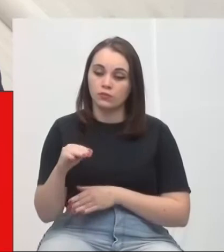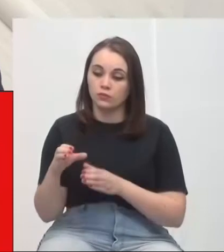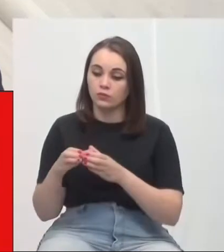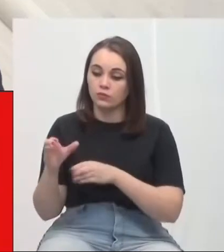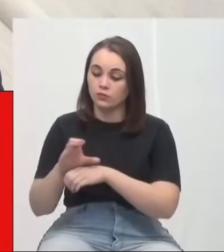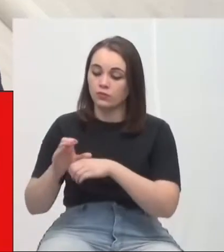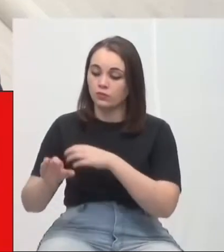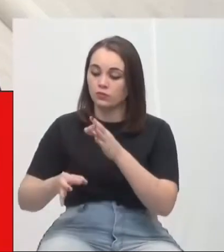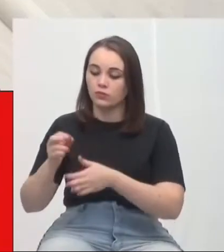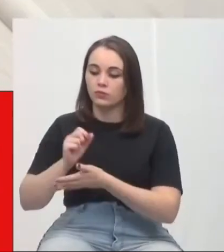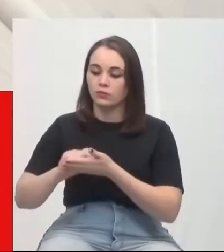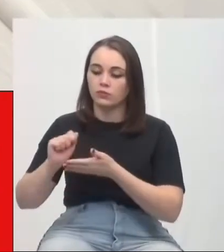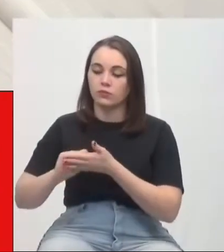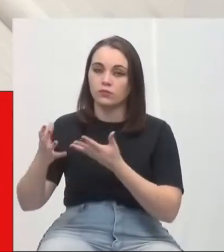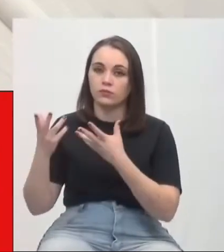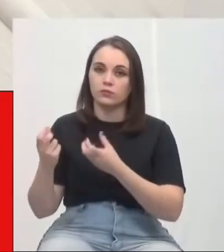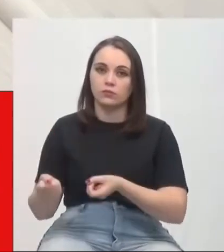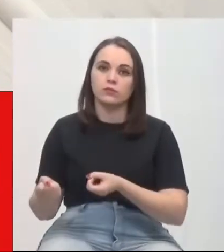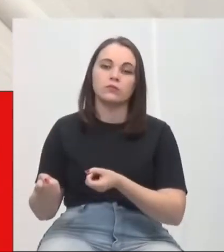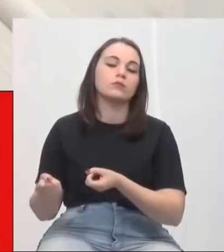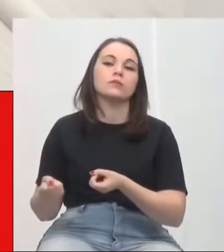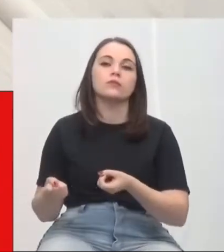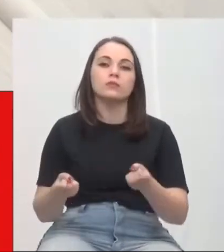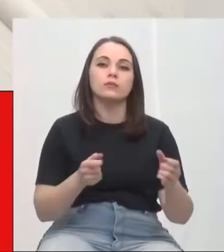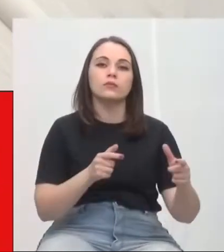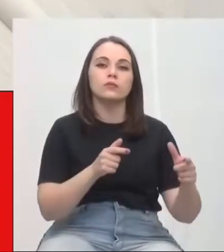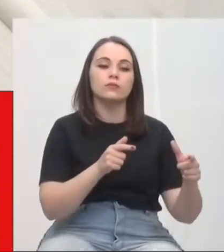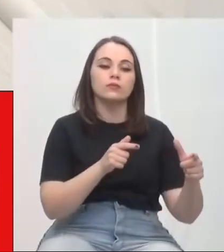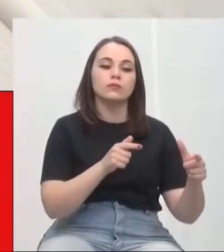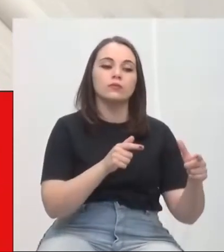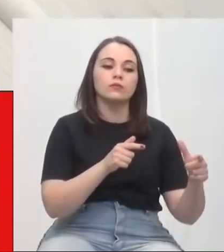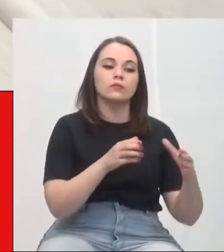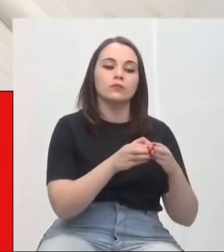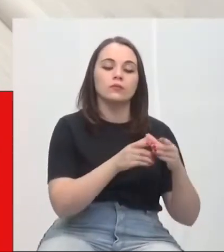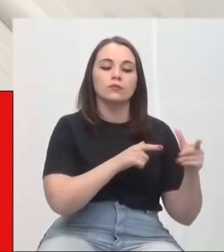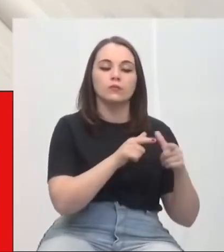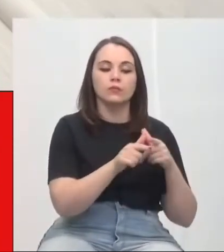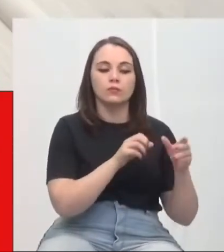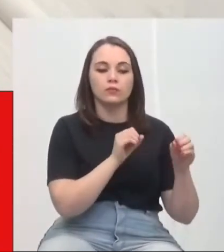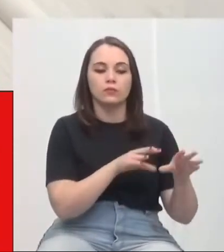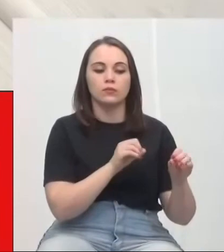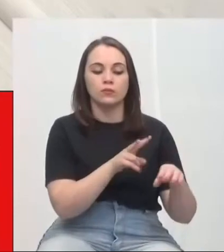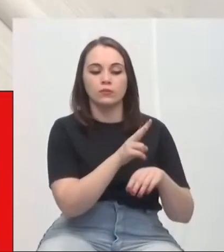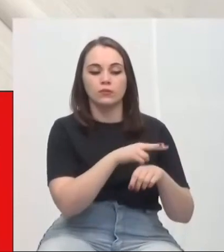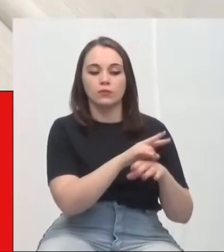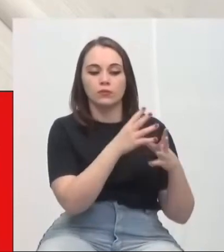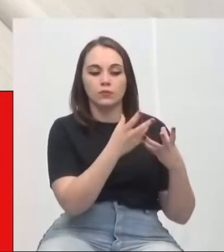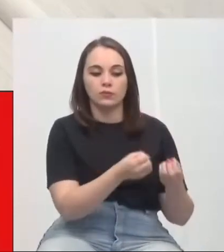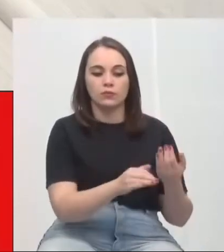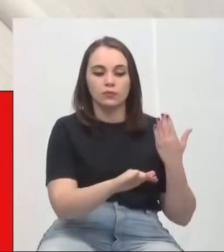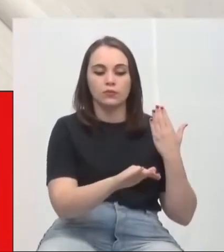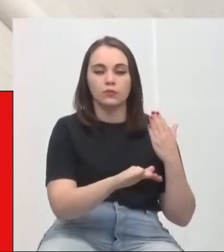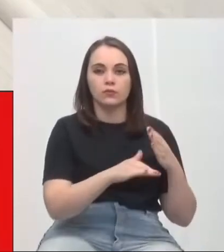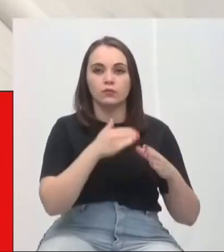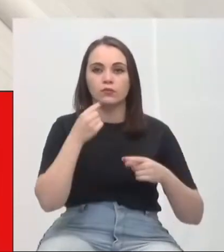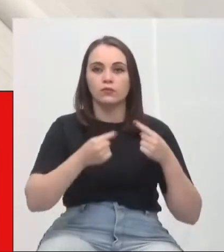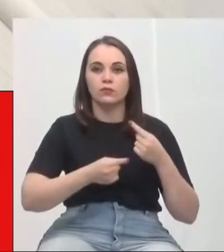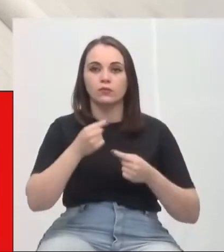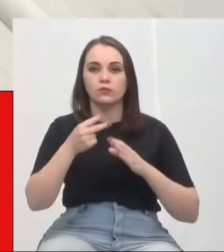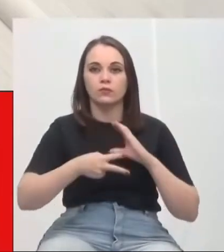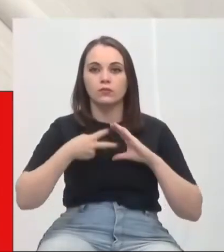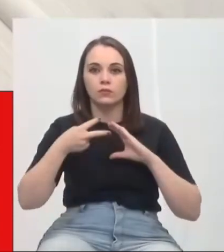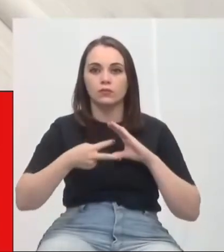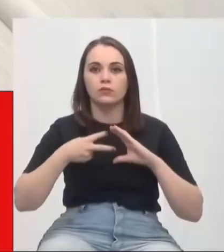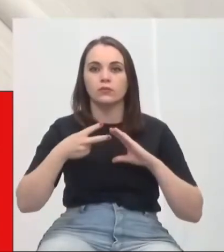de Constituição, Justiça e Redação opinou pela legalidade e constitucionalidade. As Comissões de Obras de Educação e Fiscalização opinaram pela aprovação encaminhando a